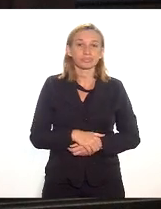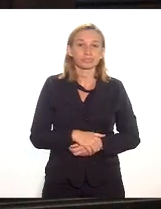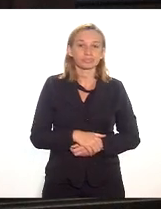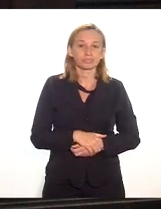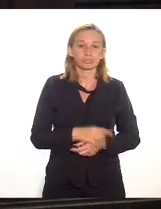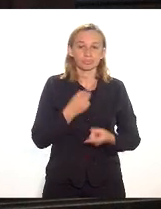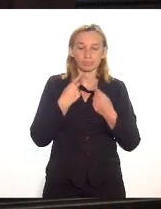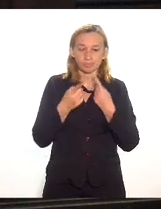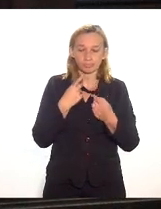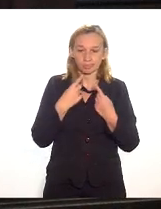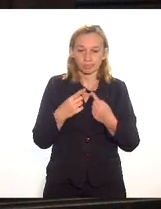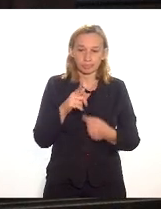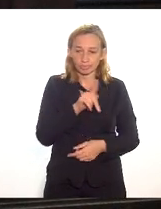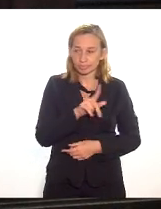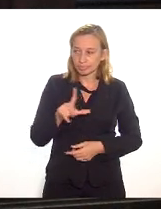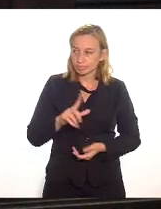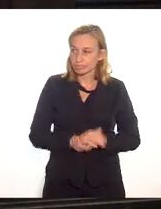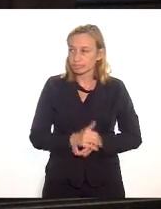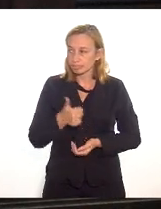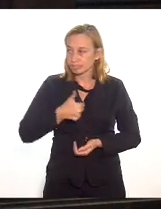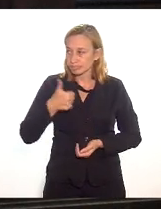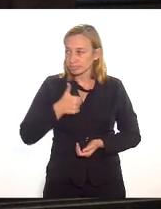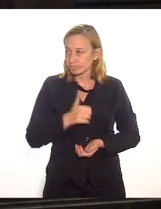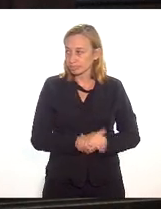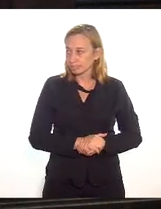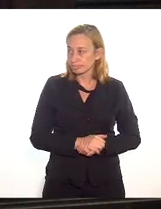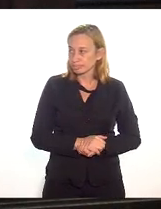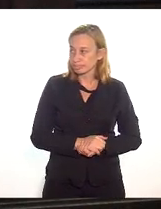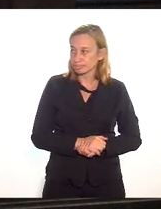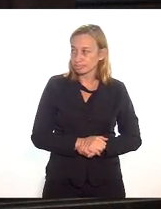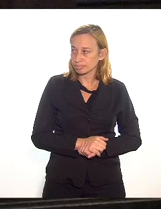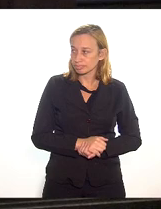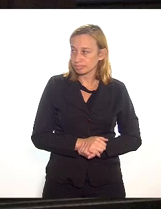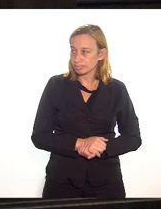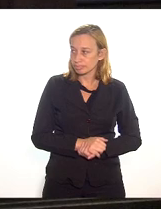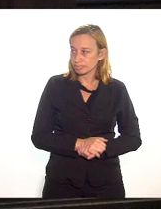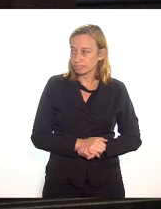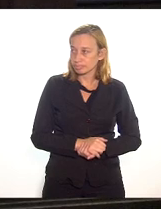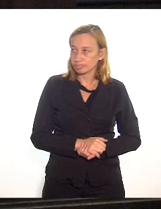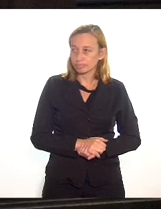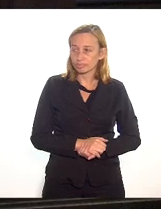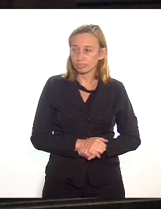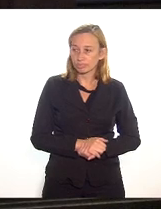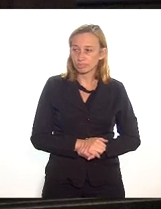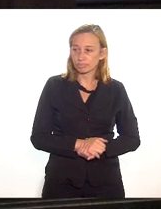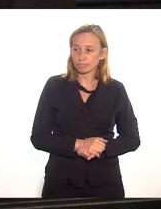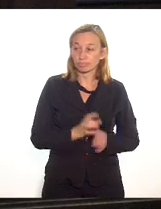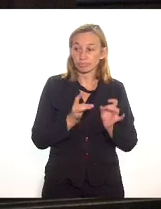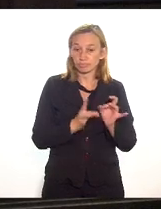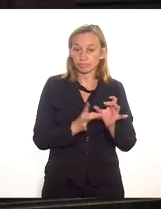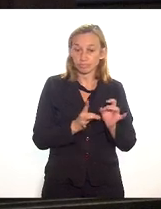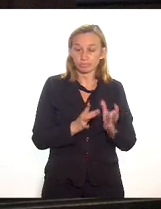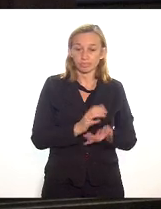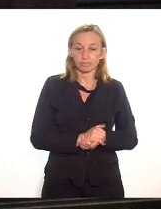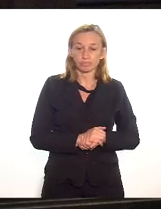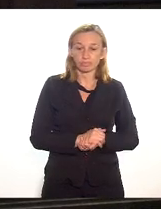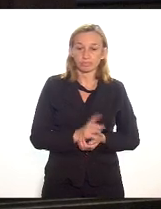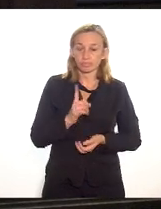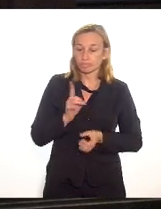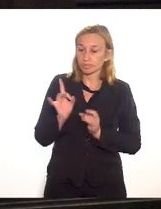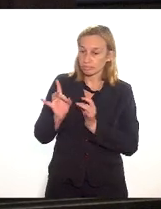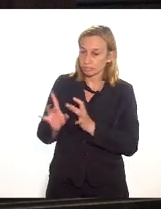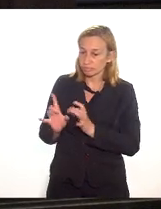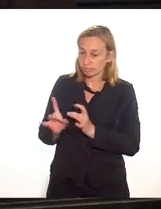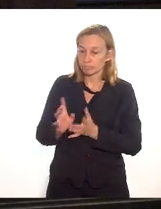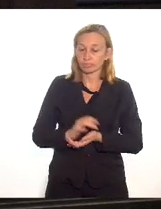no debate sobre esse PDL. A primeira dimensão é o debate puro e simples sobre privatizar ou não privatizar a